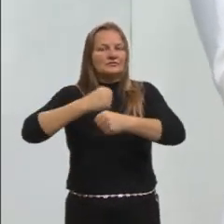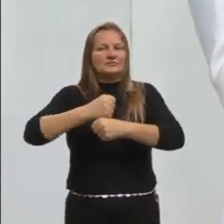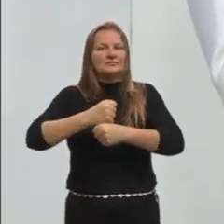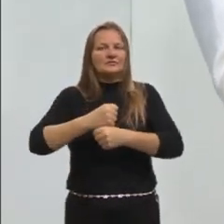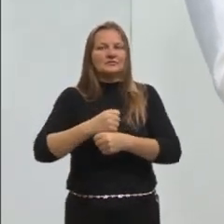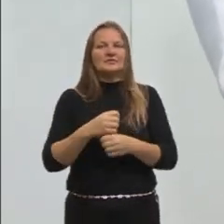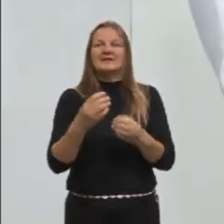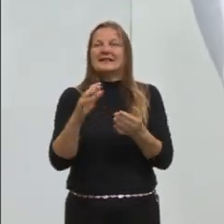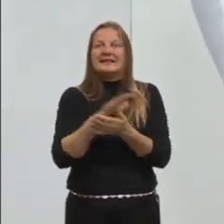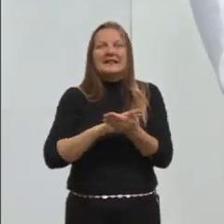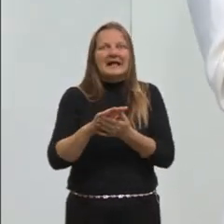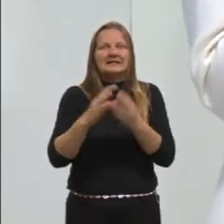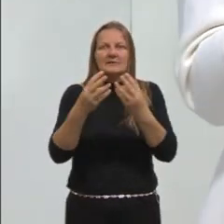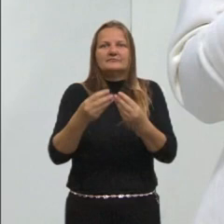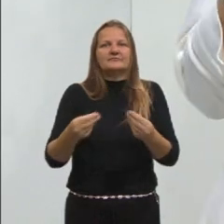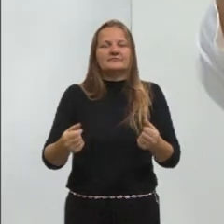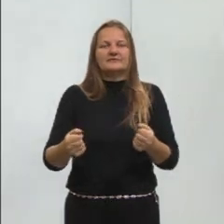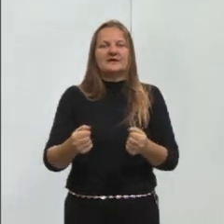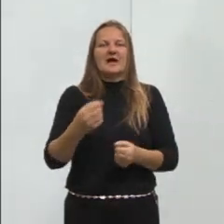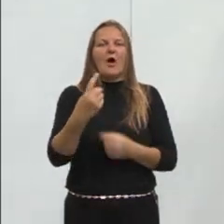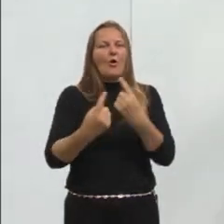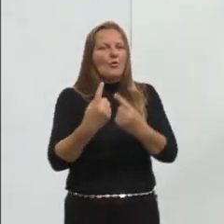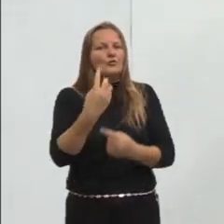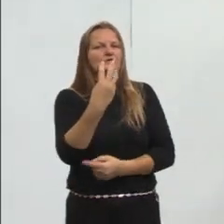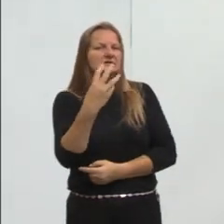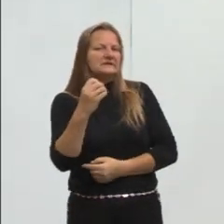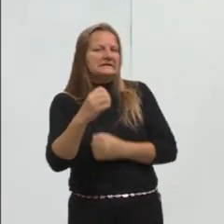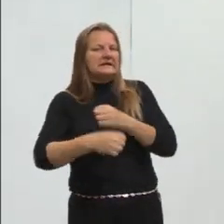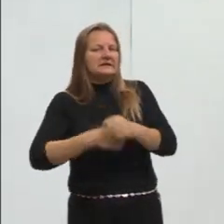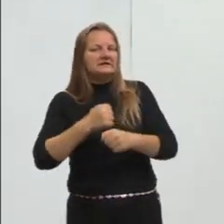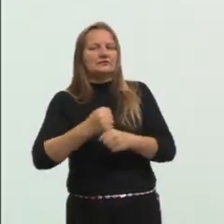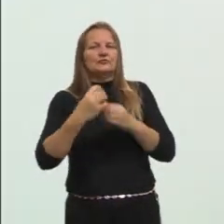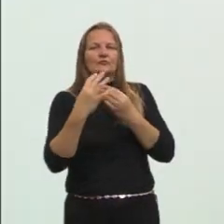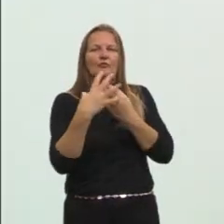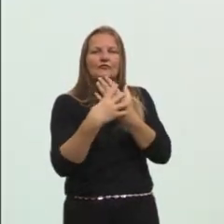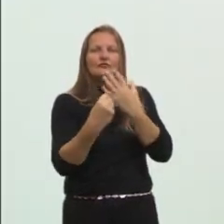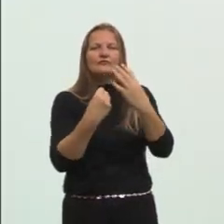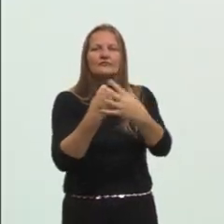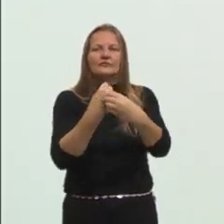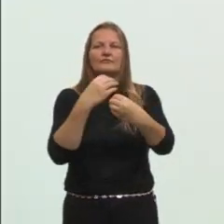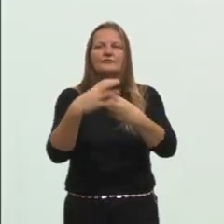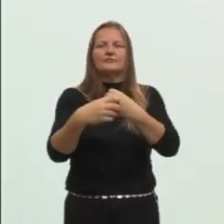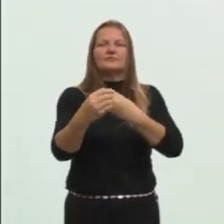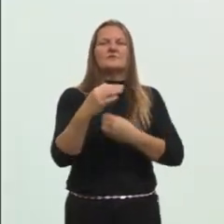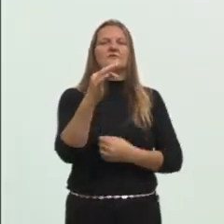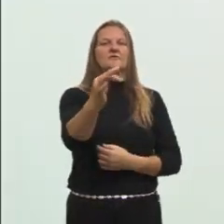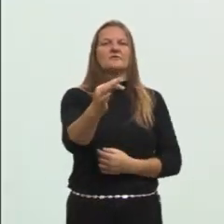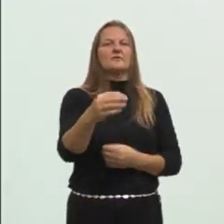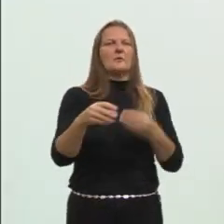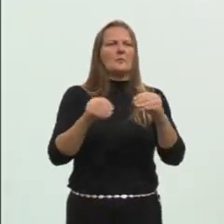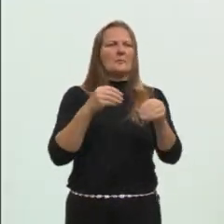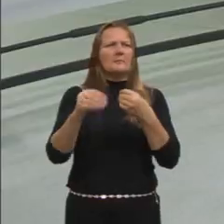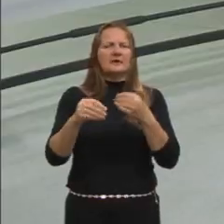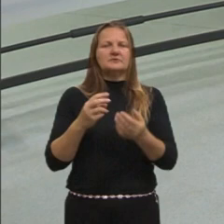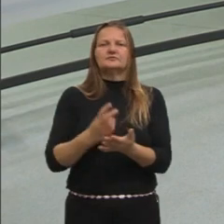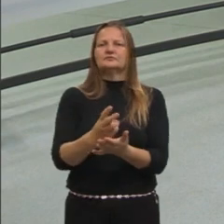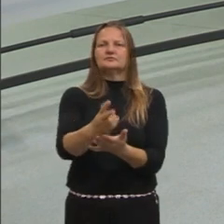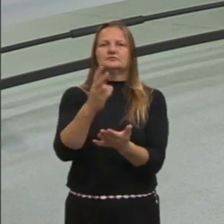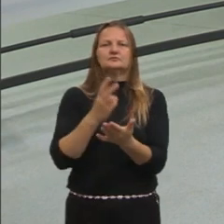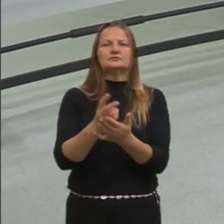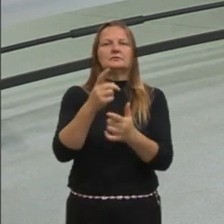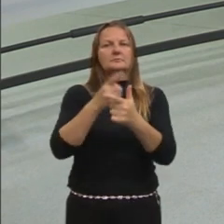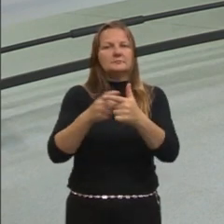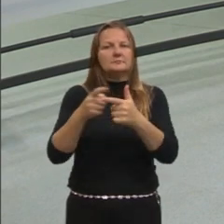Isso é um problema exatamente e depois filhos né vão estar ali é um problema longo prazo muito